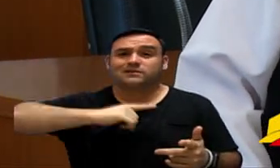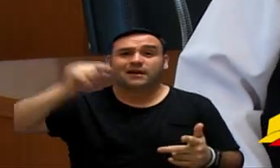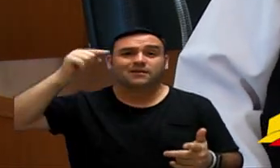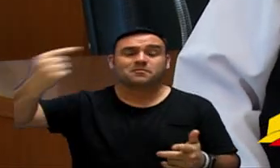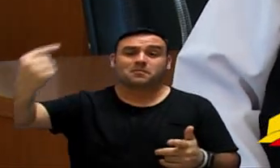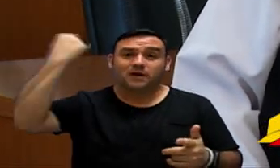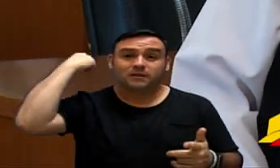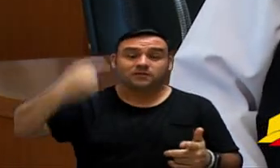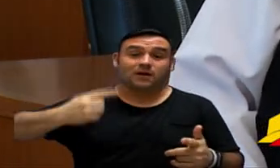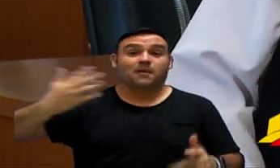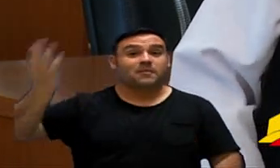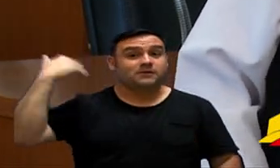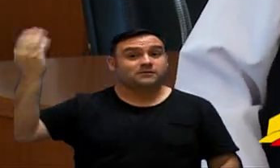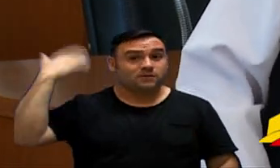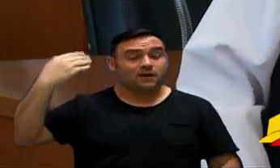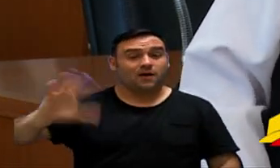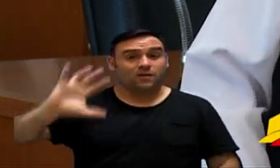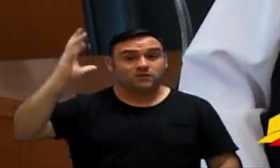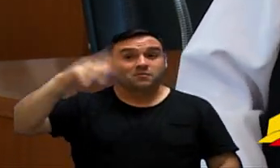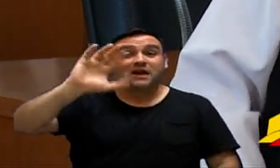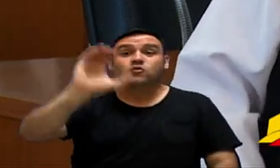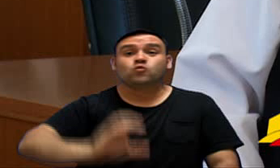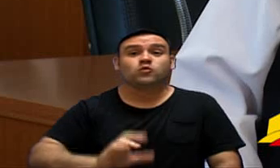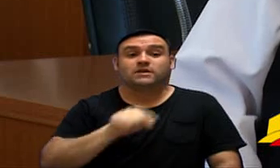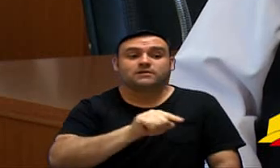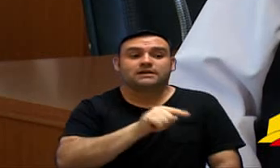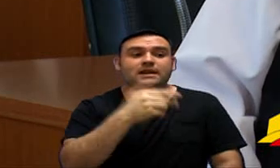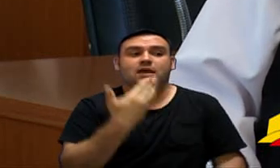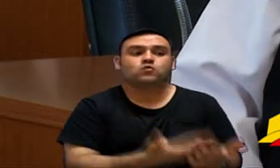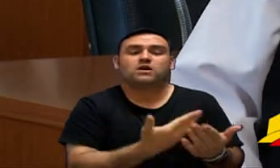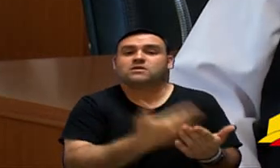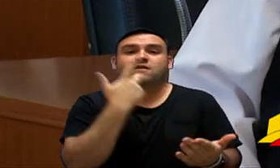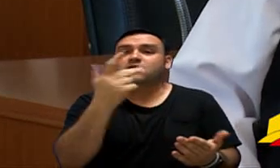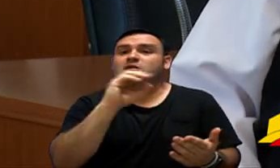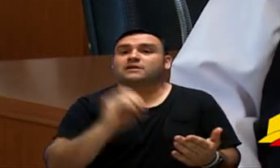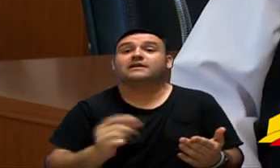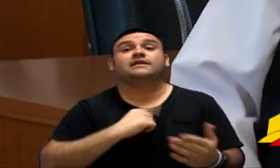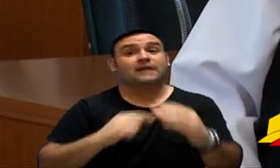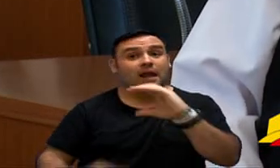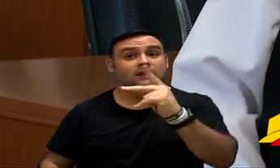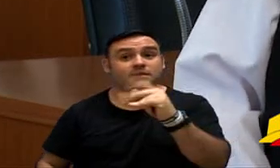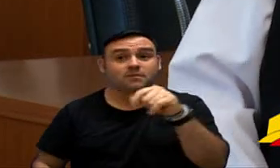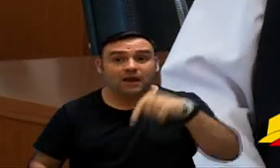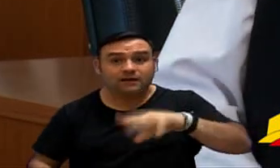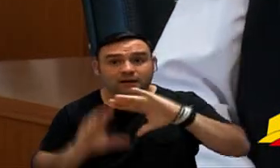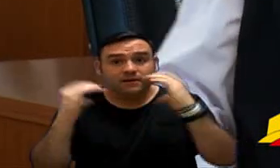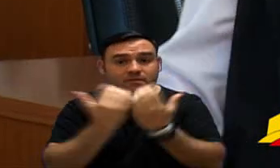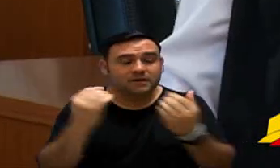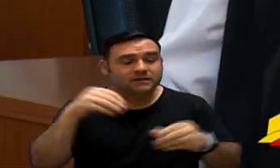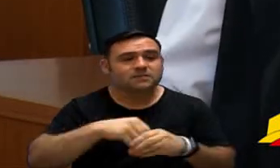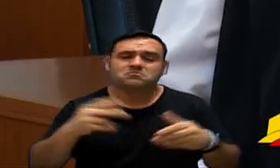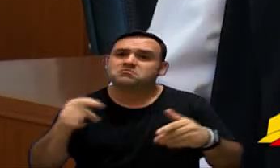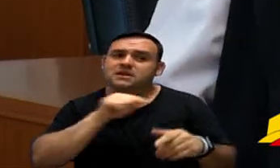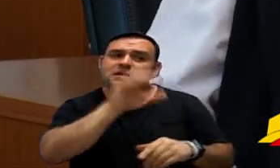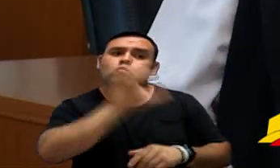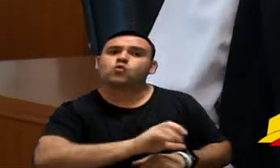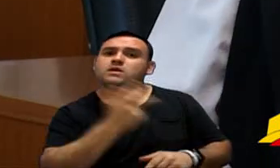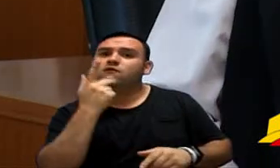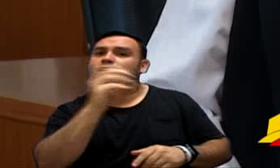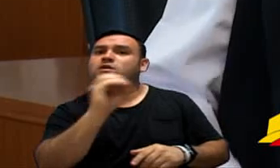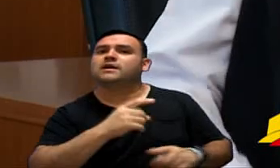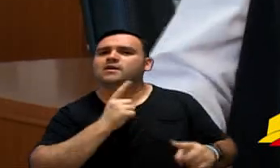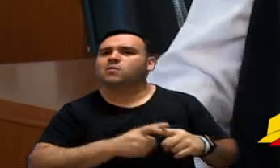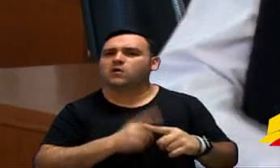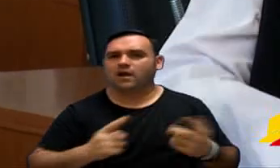lá. Ocorreu. Agora, claro. O Conselho não se pronunciou. Porque, teve até a CPI aqui nessa por que ele não se pronunciou?